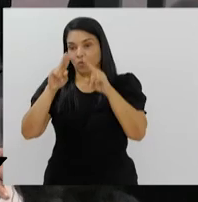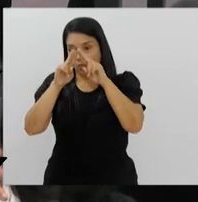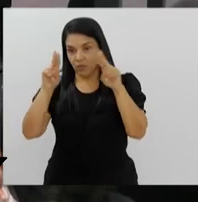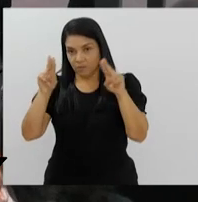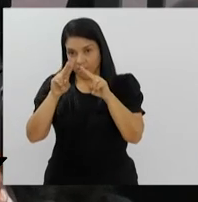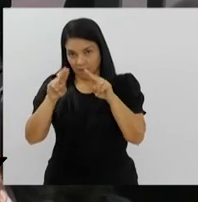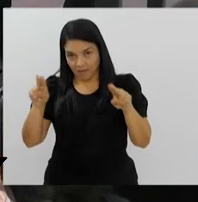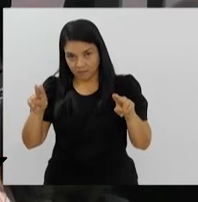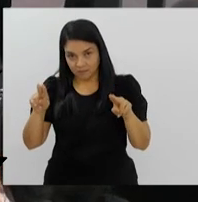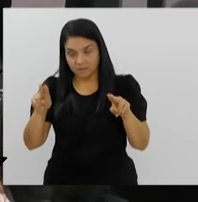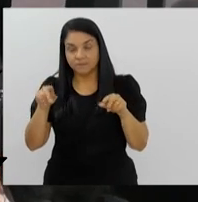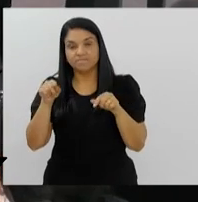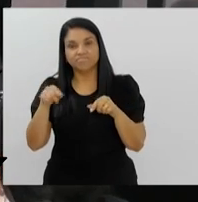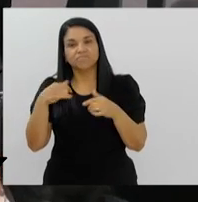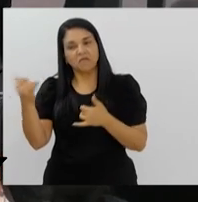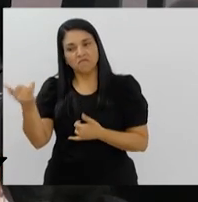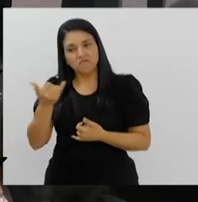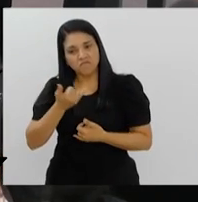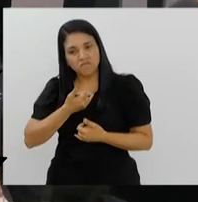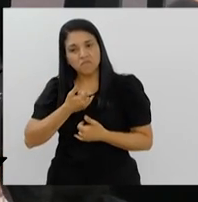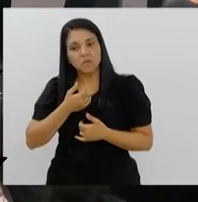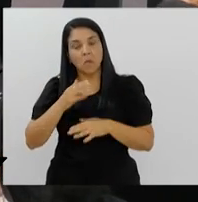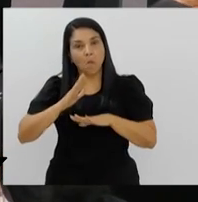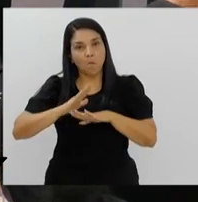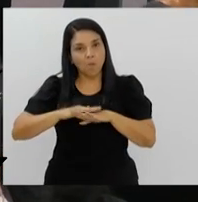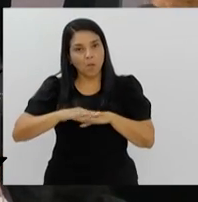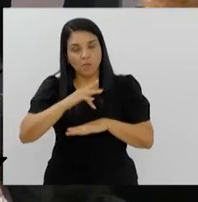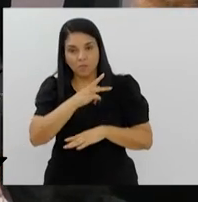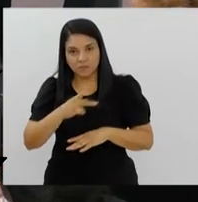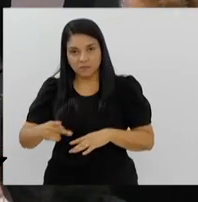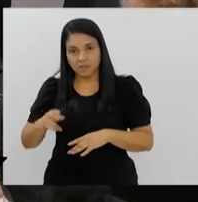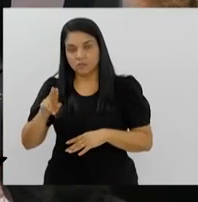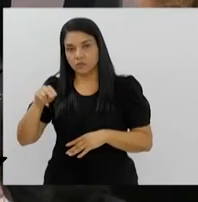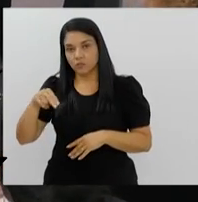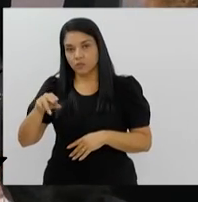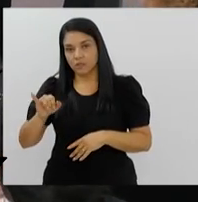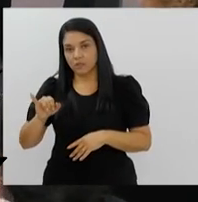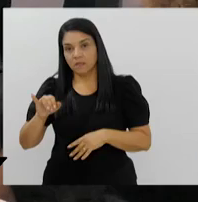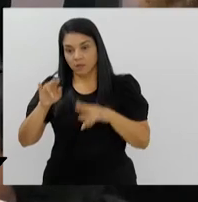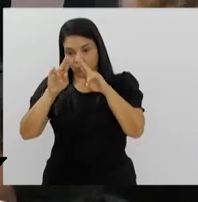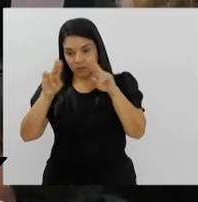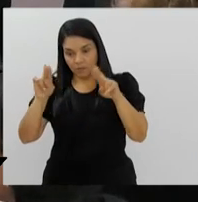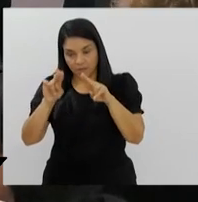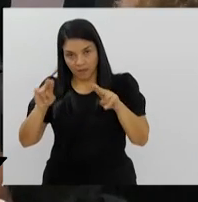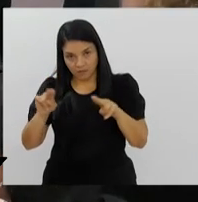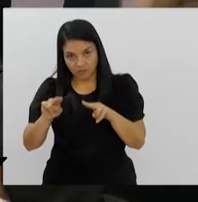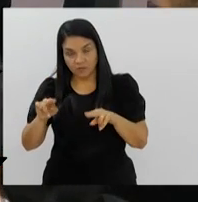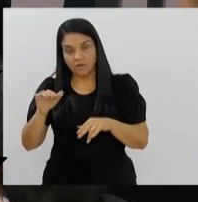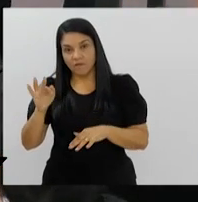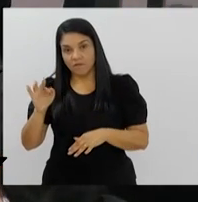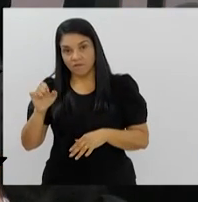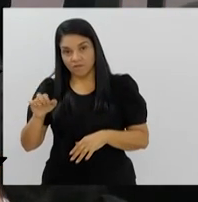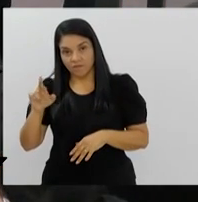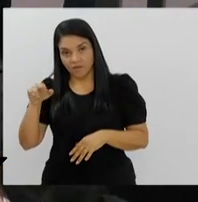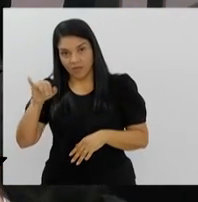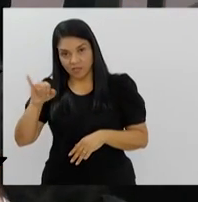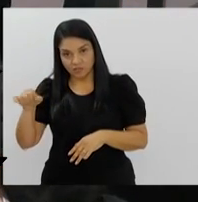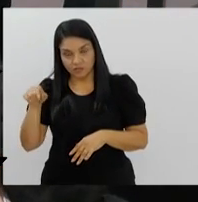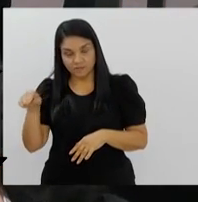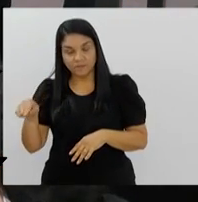foi dito eh inclusive pelo próprio presidente da Unimed feeg que a Unimed fej representaria